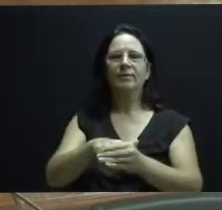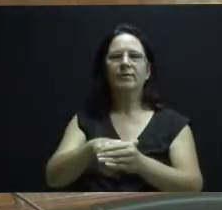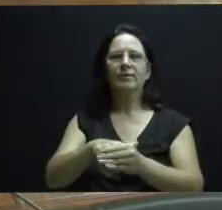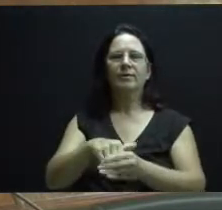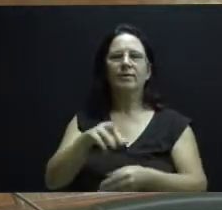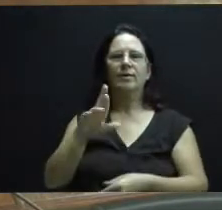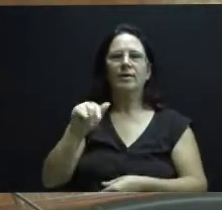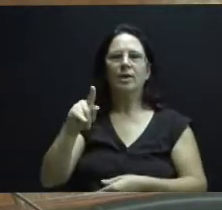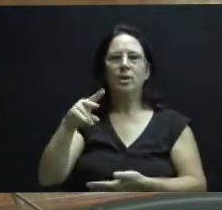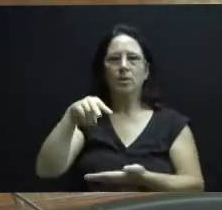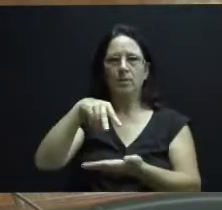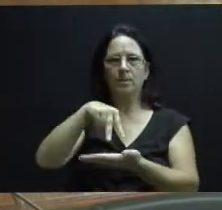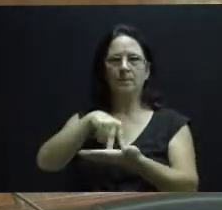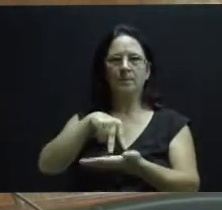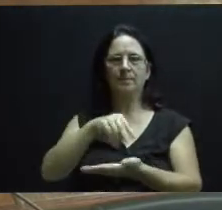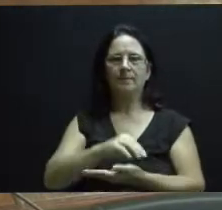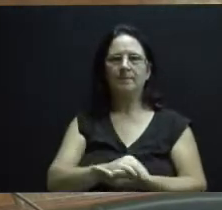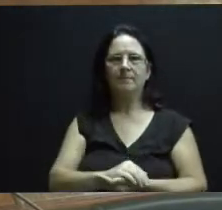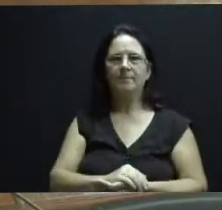rodrigo alemão